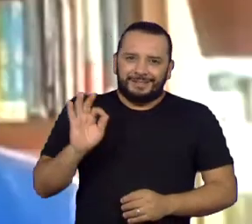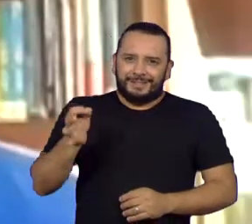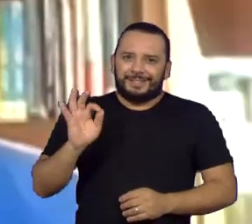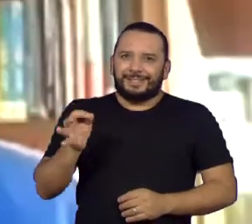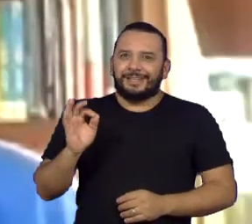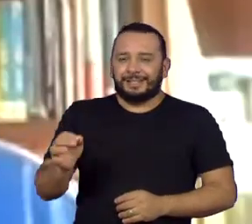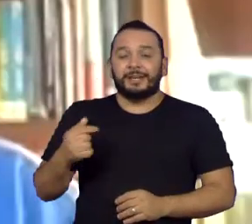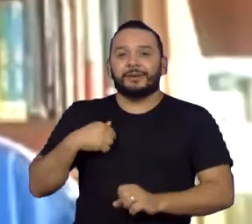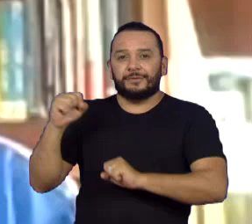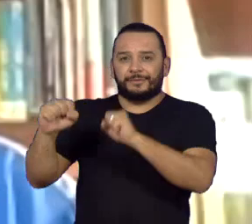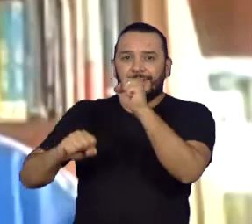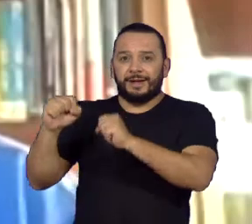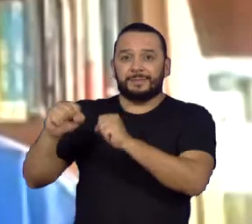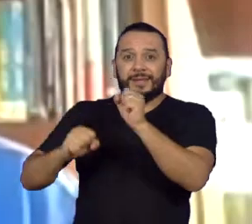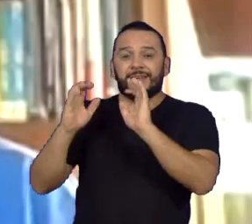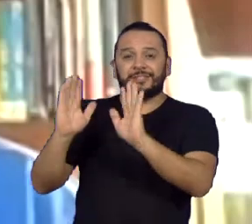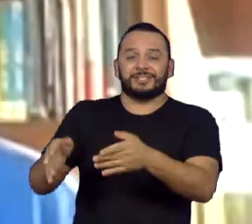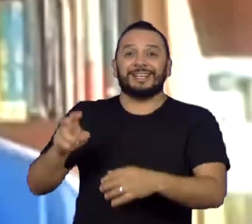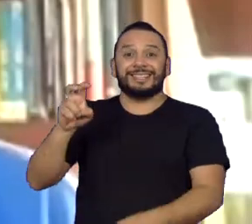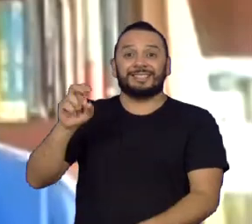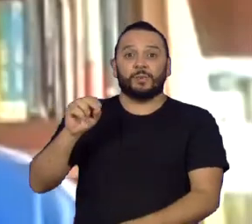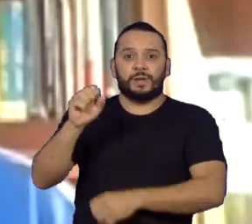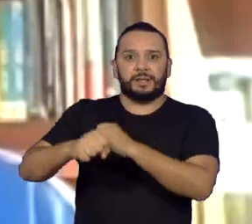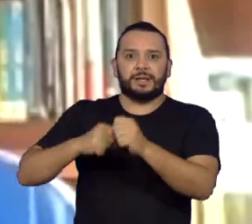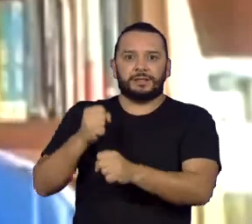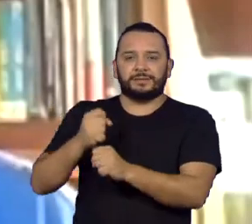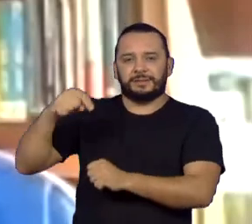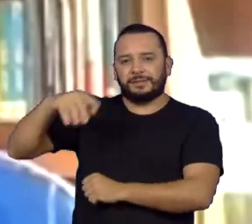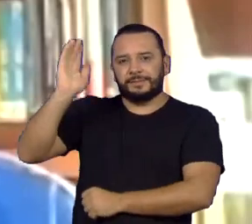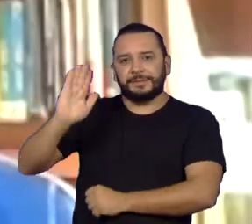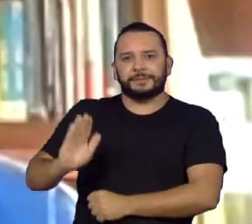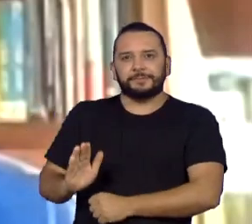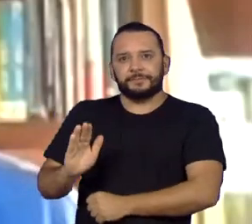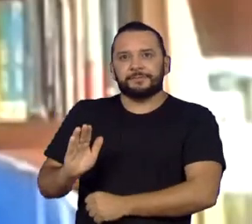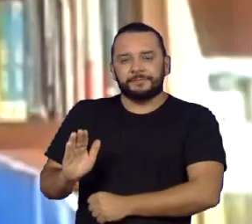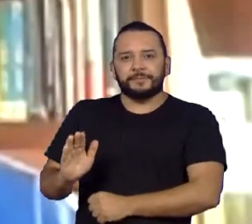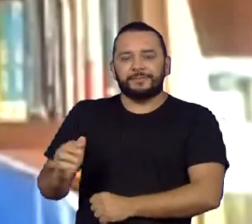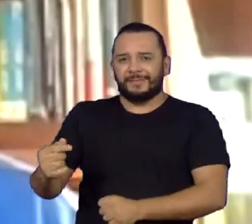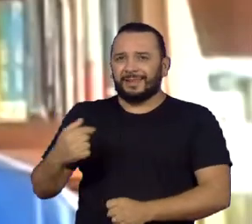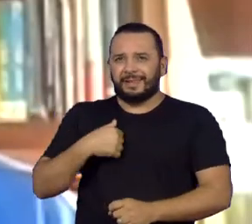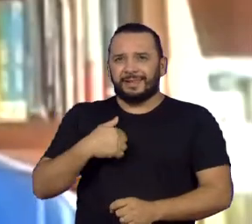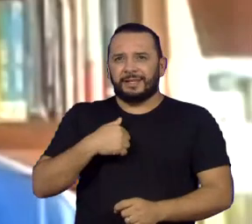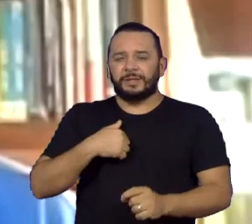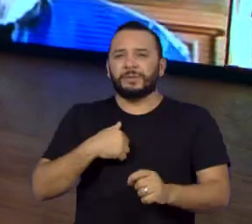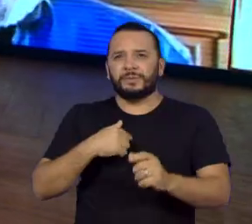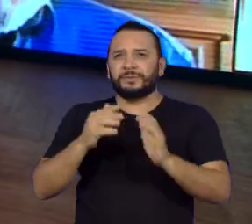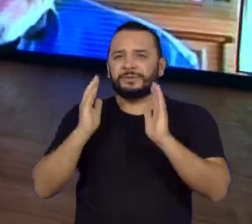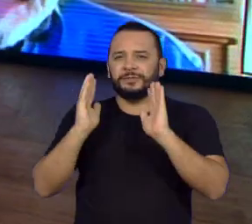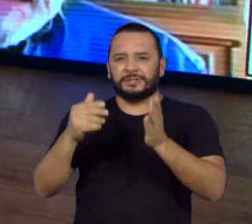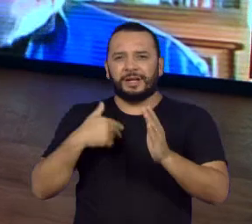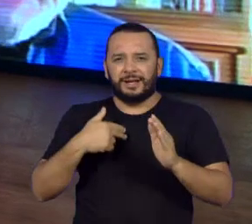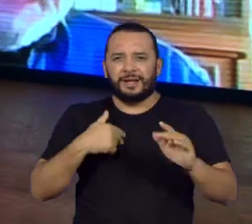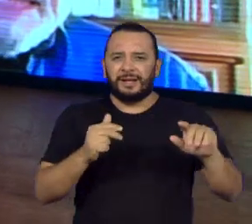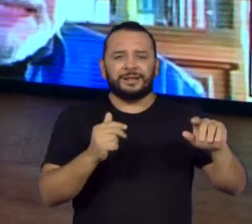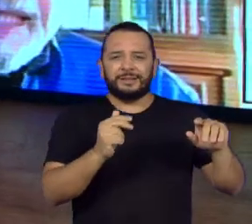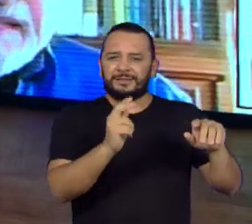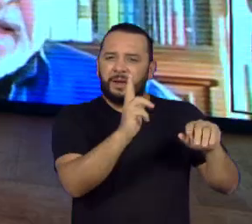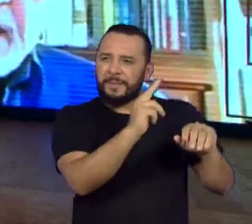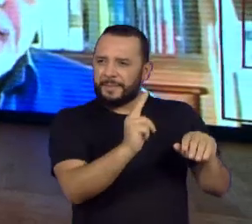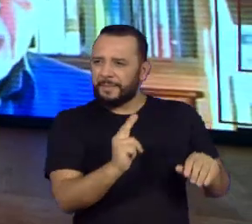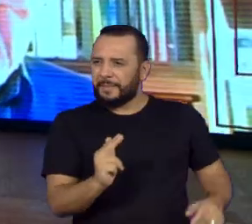Pois é, quando a fábrica completou 50 anos no Brasil, eu fiz um cenário assim,